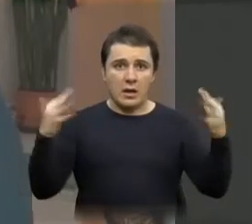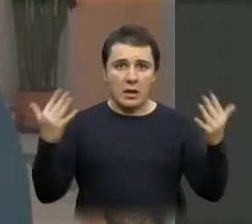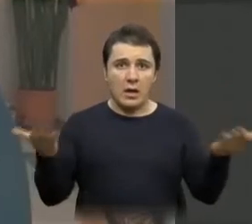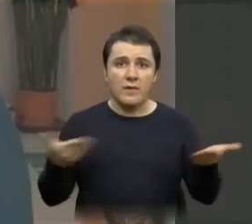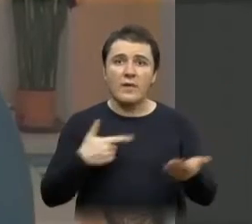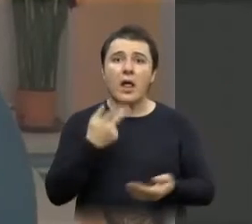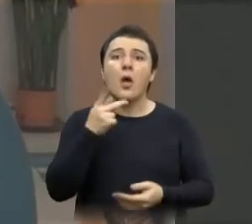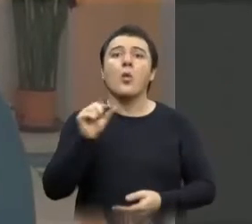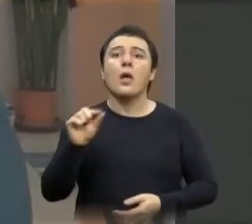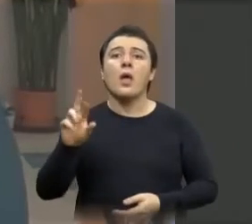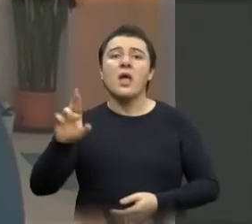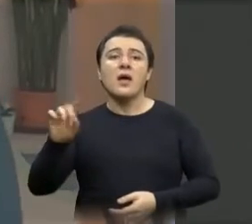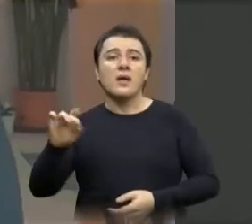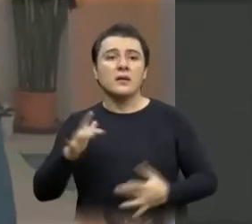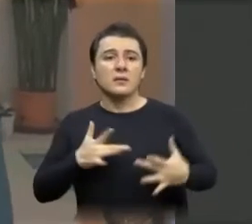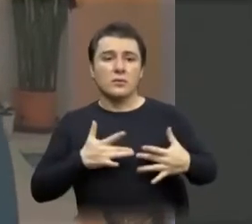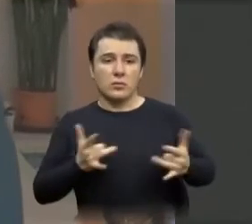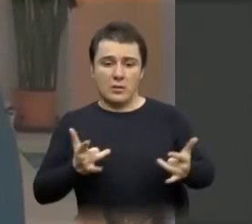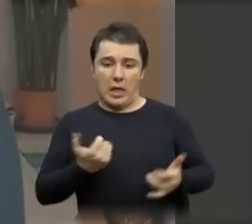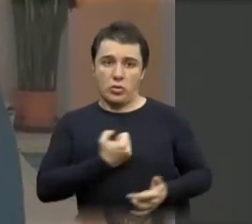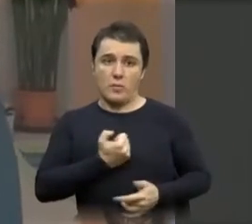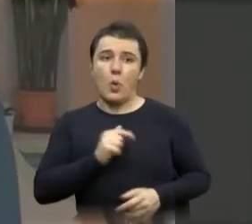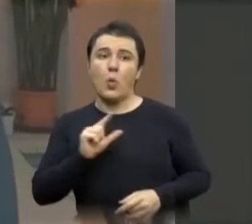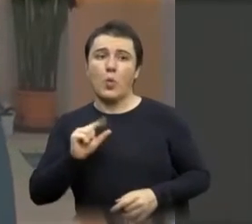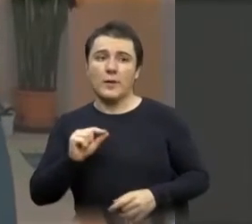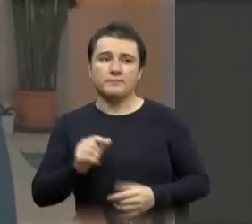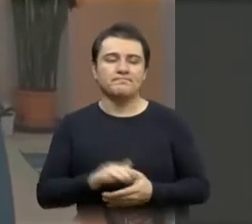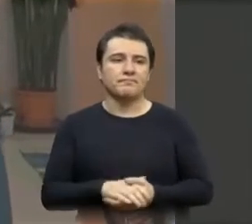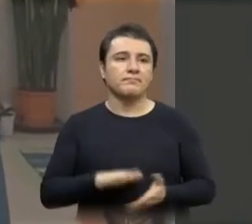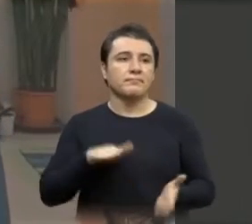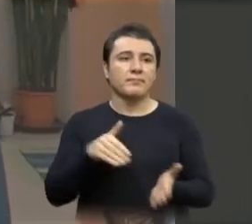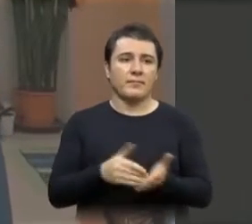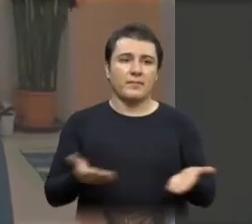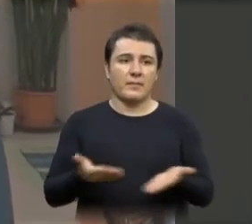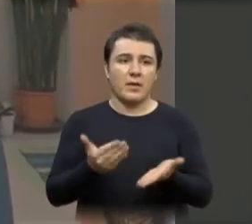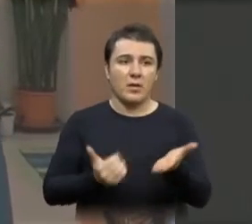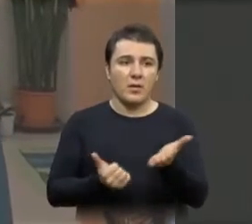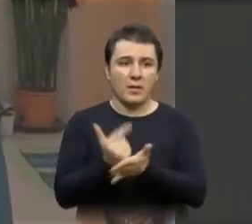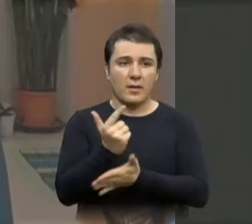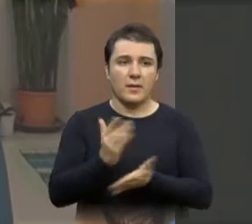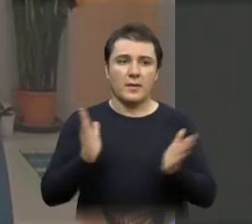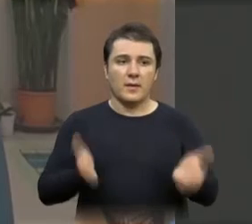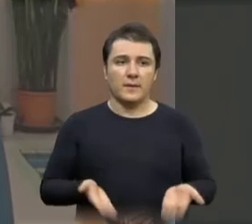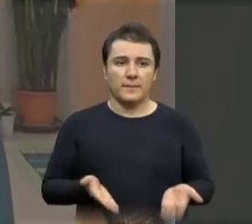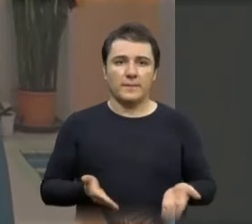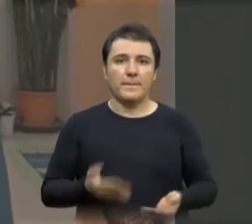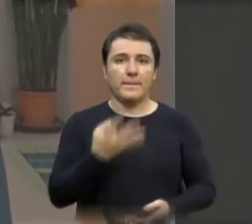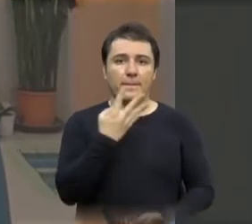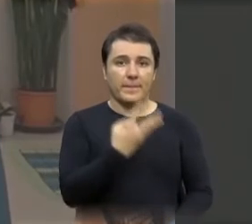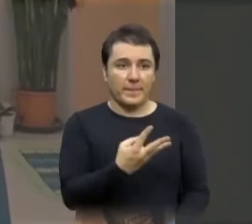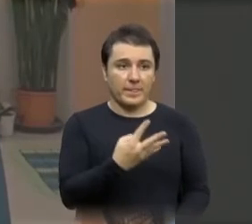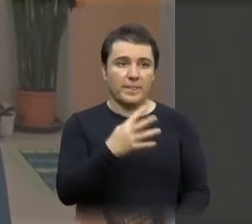nossa rede de solidariedade básicos. Até agora foram comprados